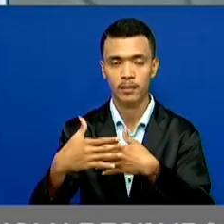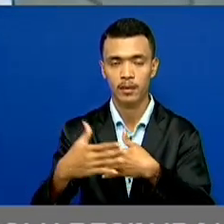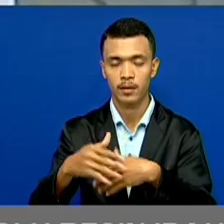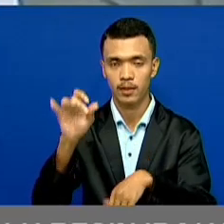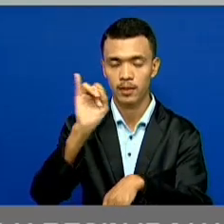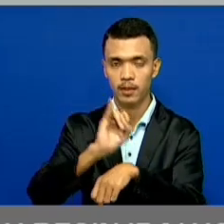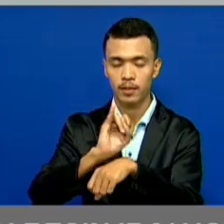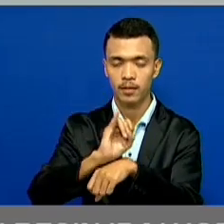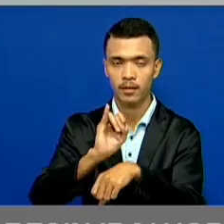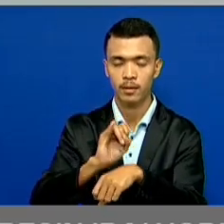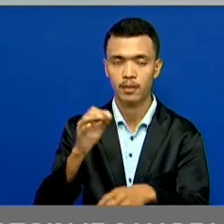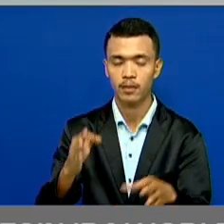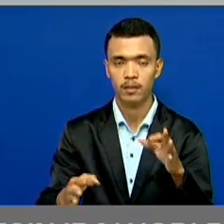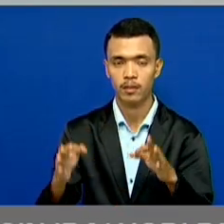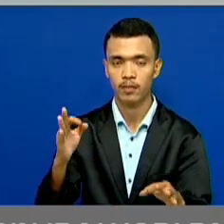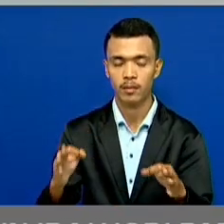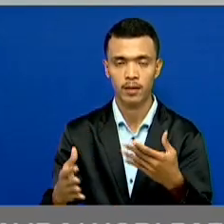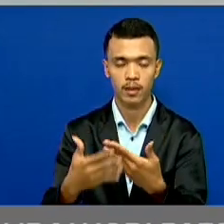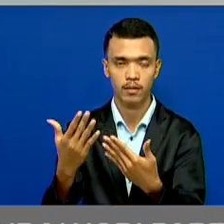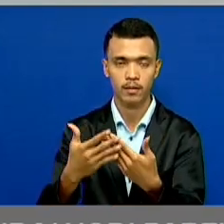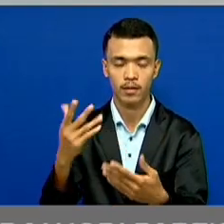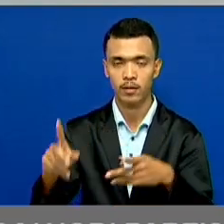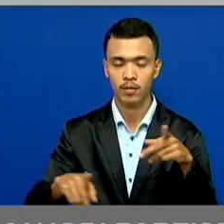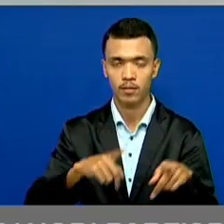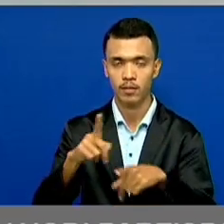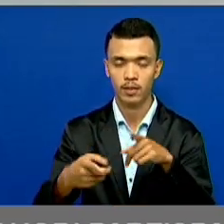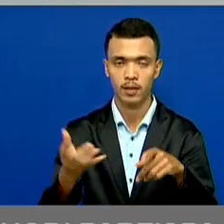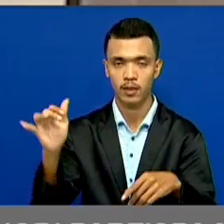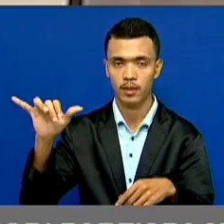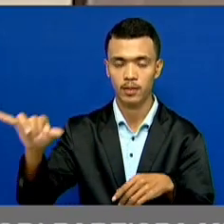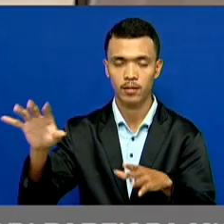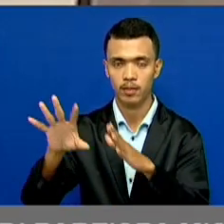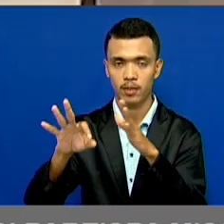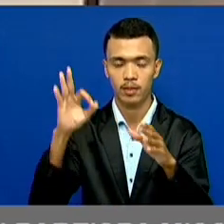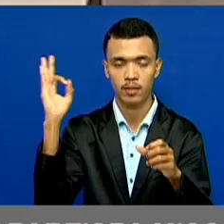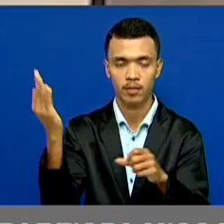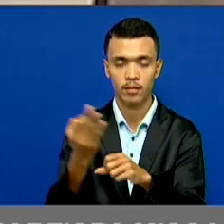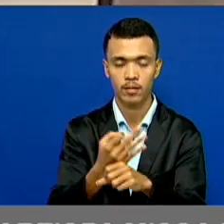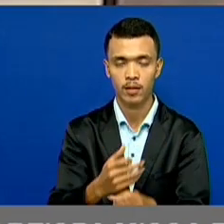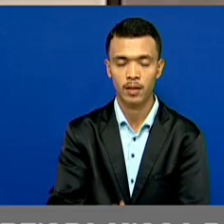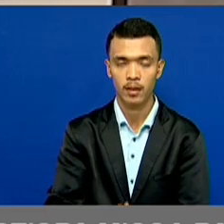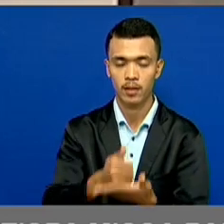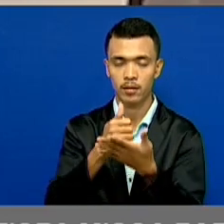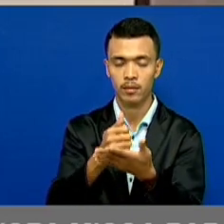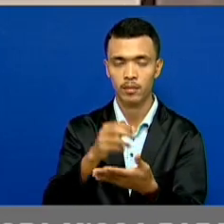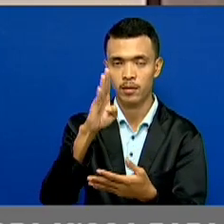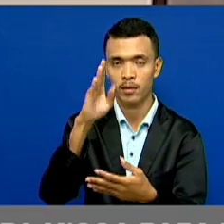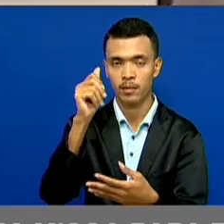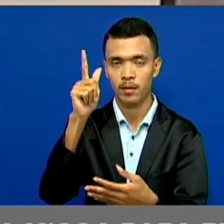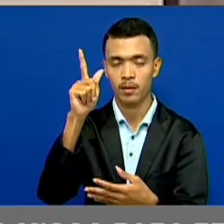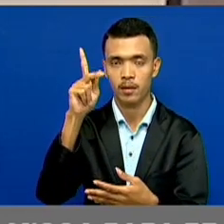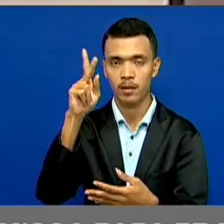iglesia, a tu nivel es fácil, comunidad, será tu, reta en documento, será. Atendimento Balcão Único